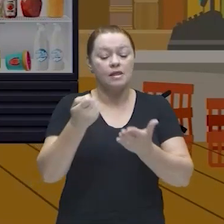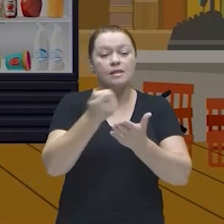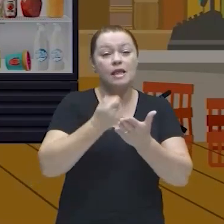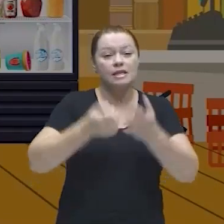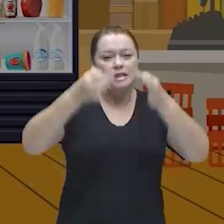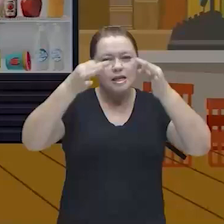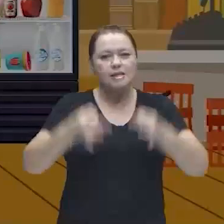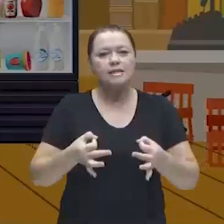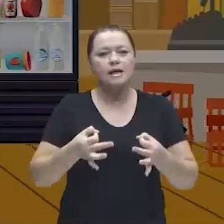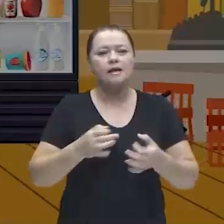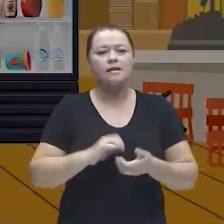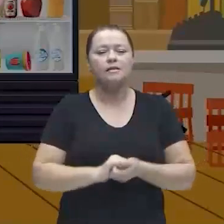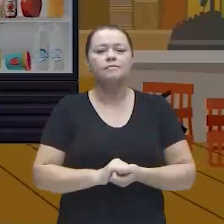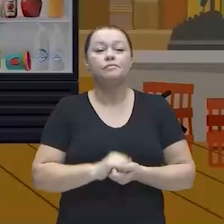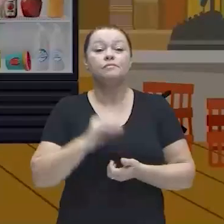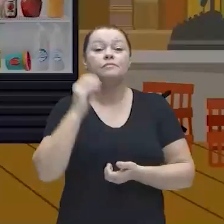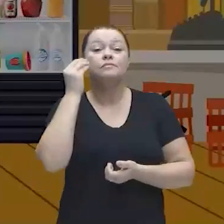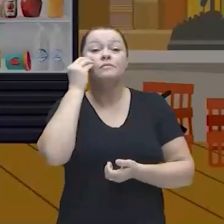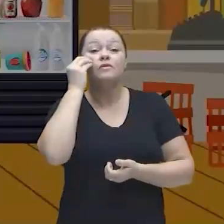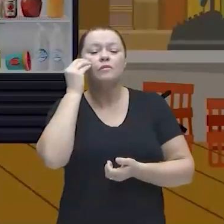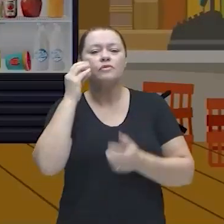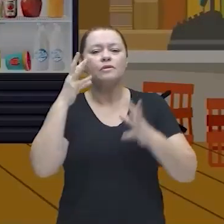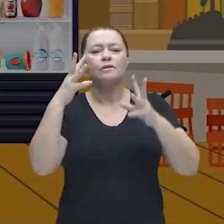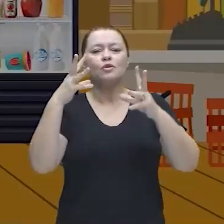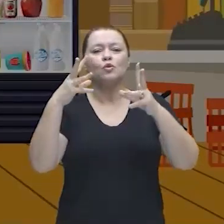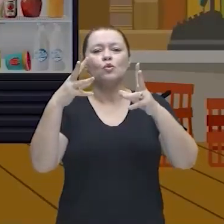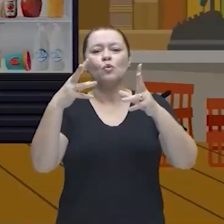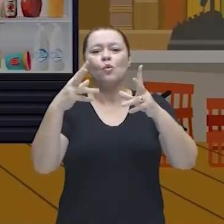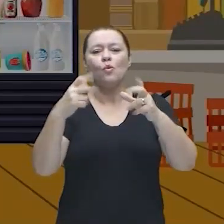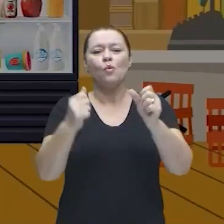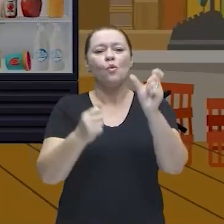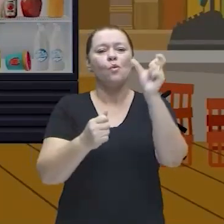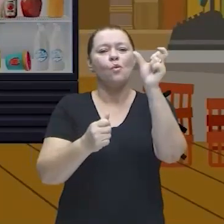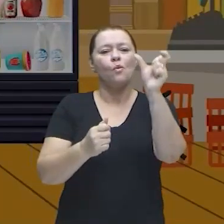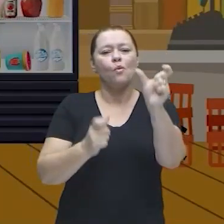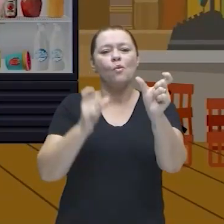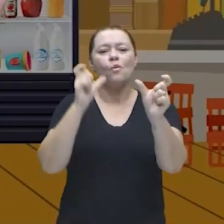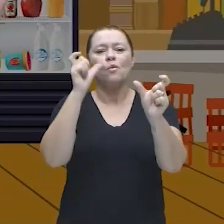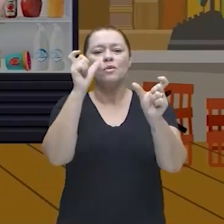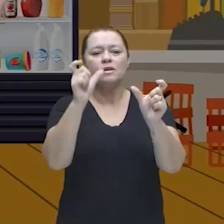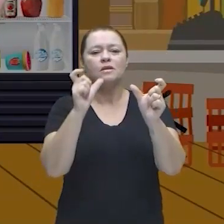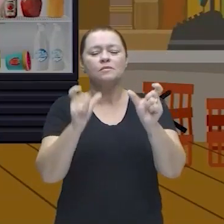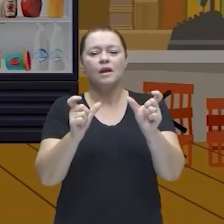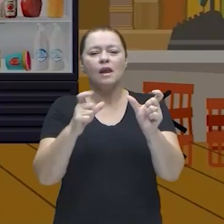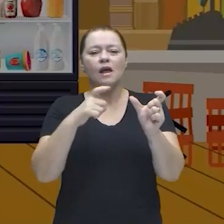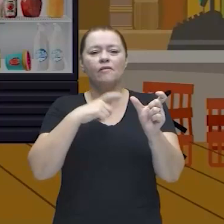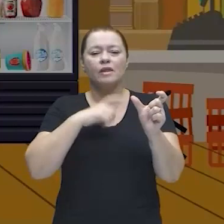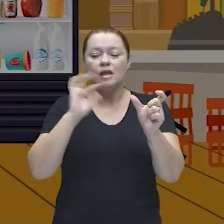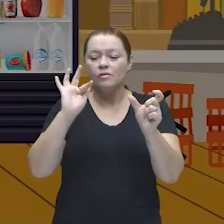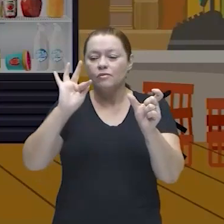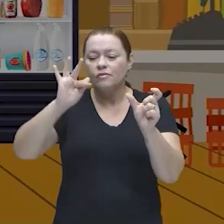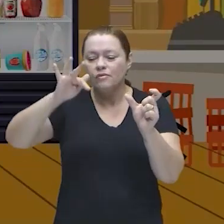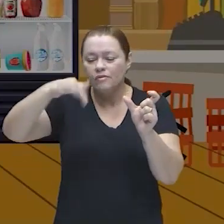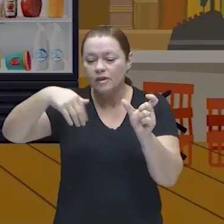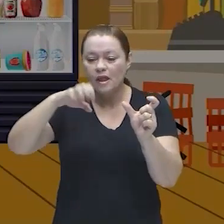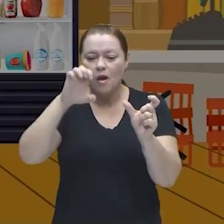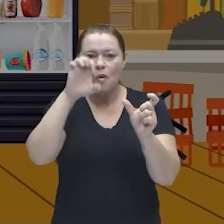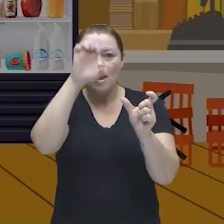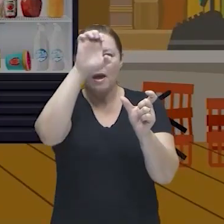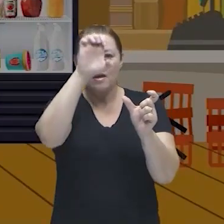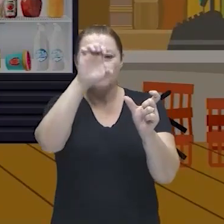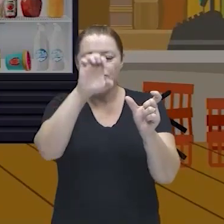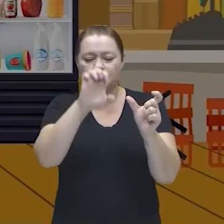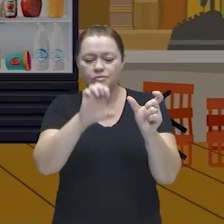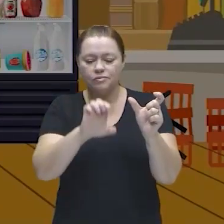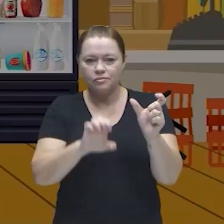aqui. Observem que todas as palavras terminam com a vogal E. Mas como